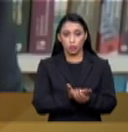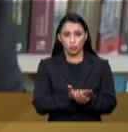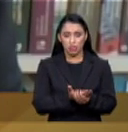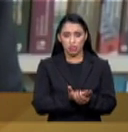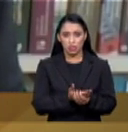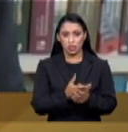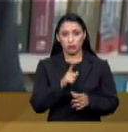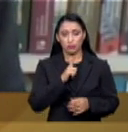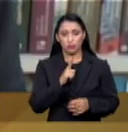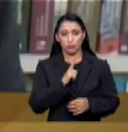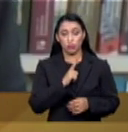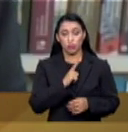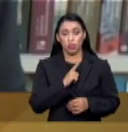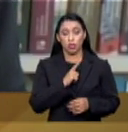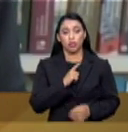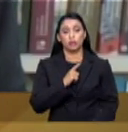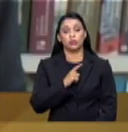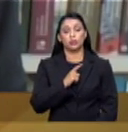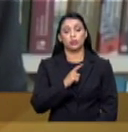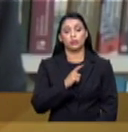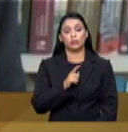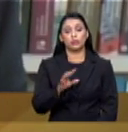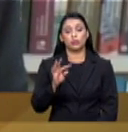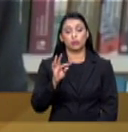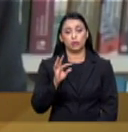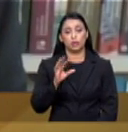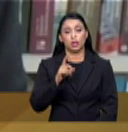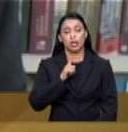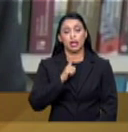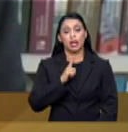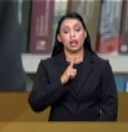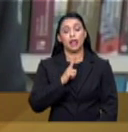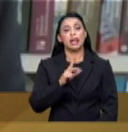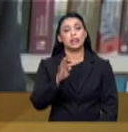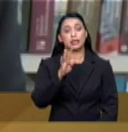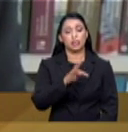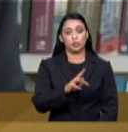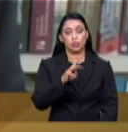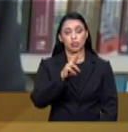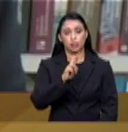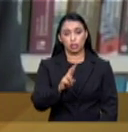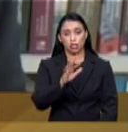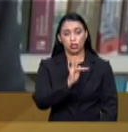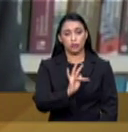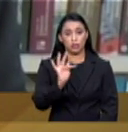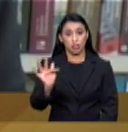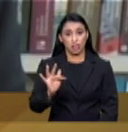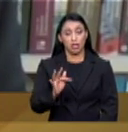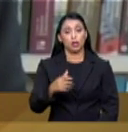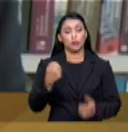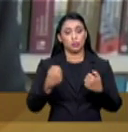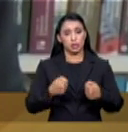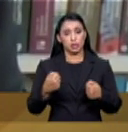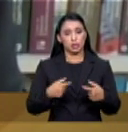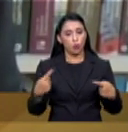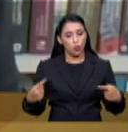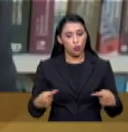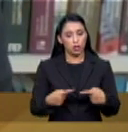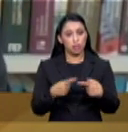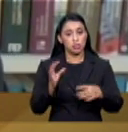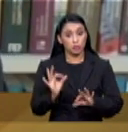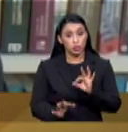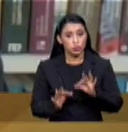interponível diretamente no tribunal, cabe ao Tribunal Regional Federal seu conhecimento e julgamento, ainda